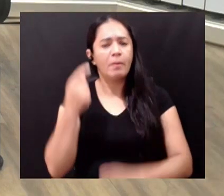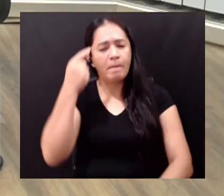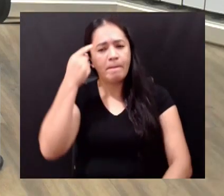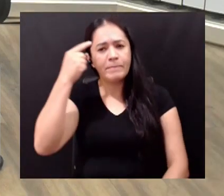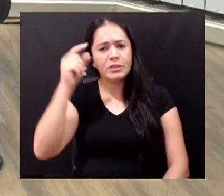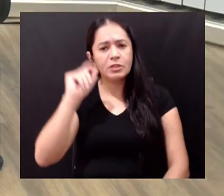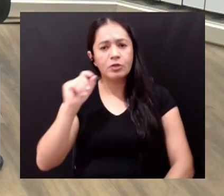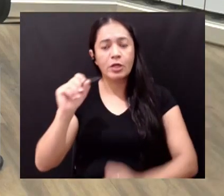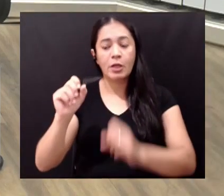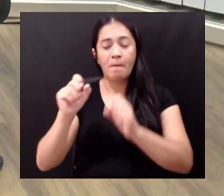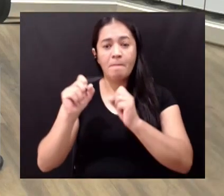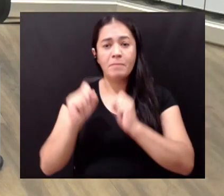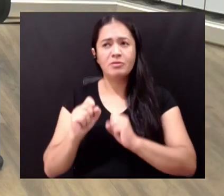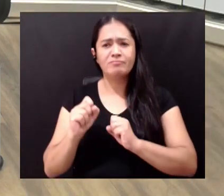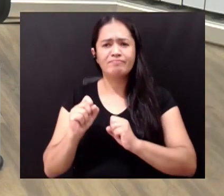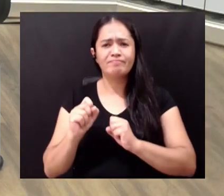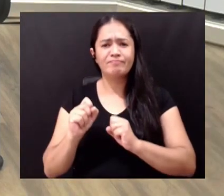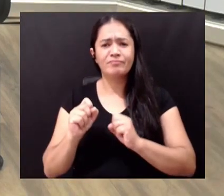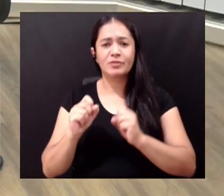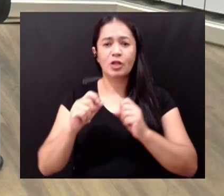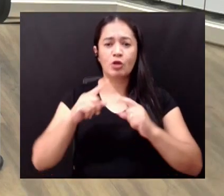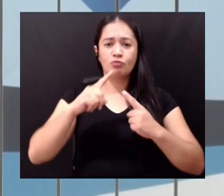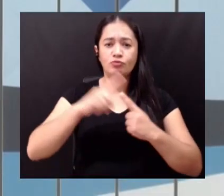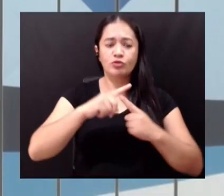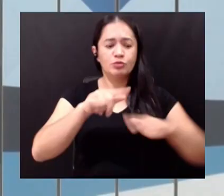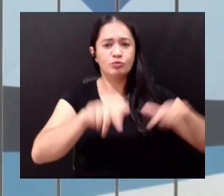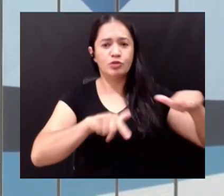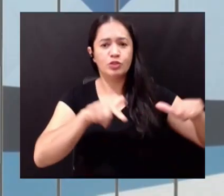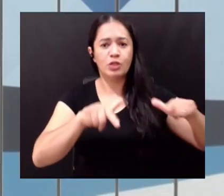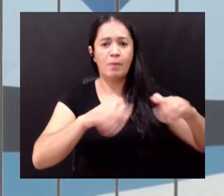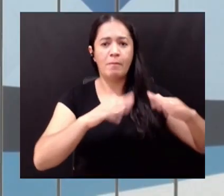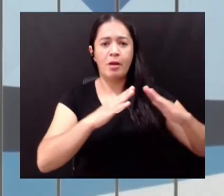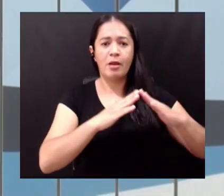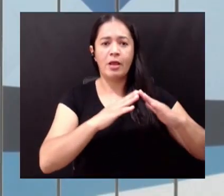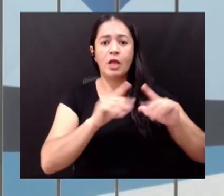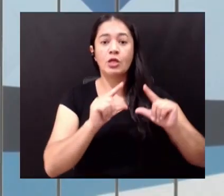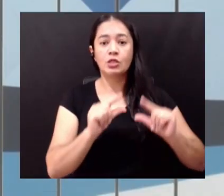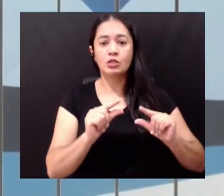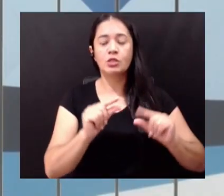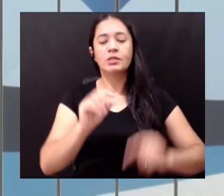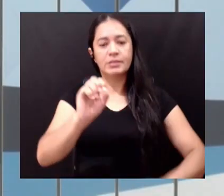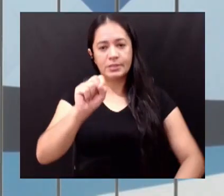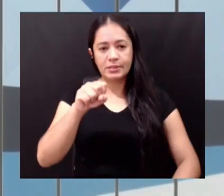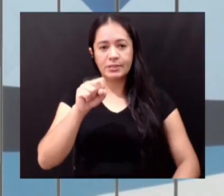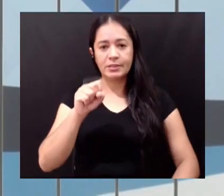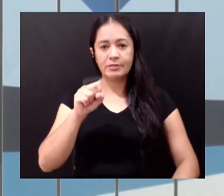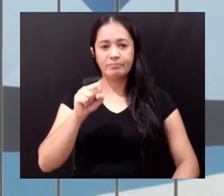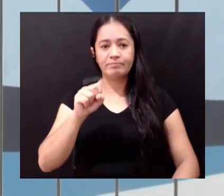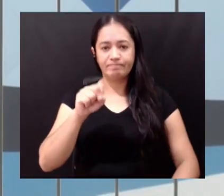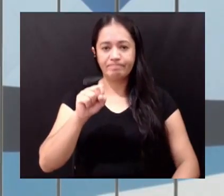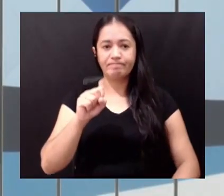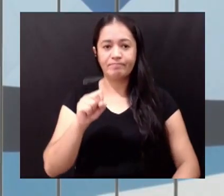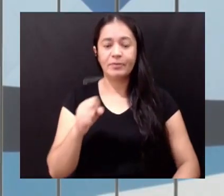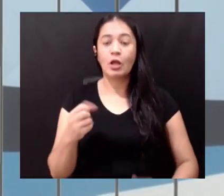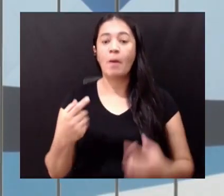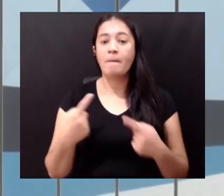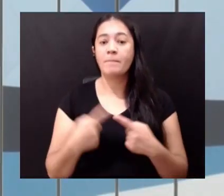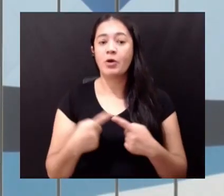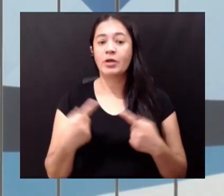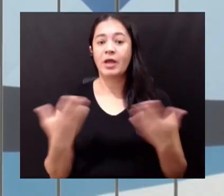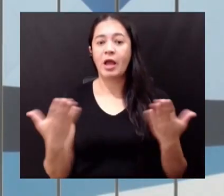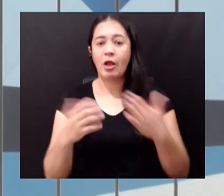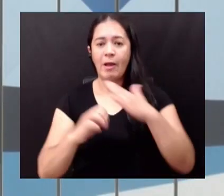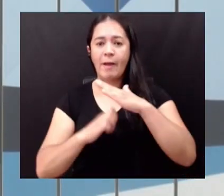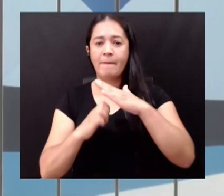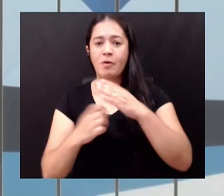desse modelo de trabalho? Pode se considerar, inclusive, é uma tendência, né? A tendência é que as empresas voltem com tudo para o